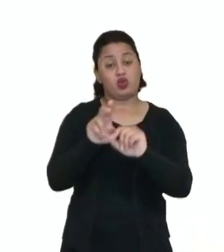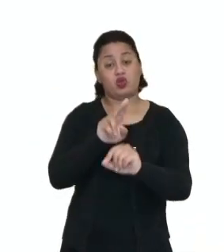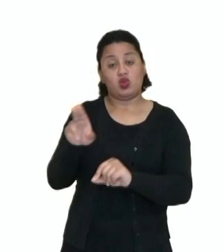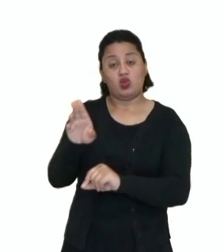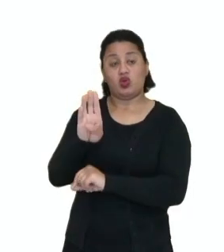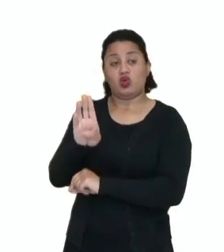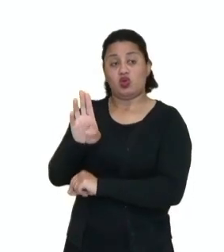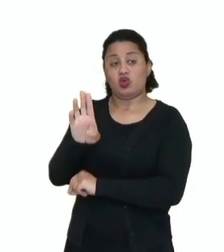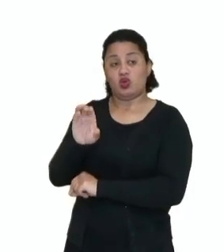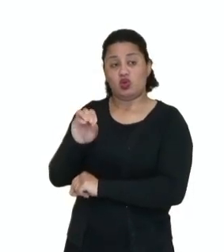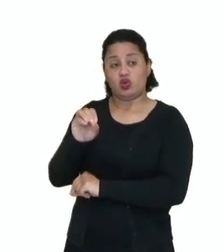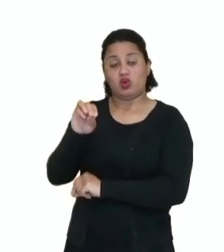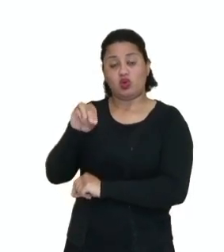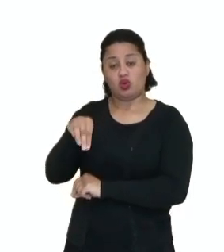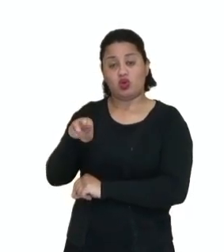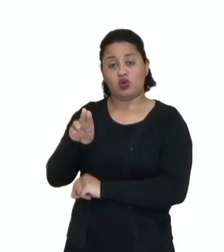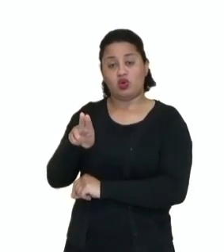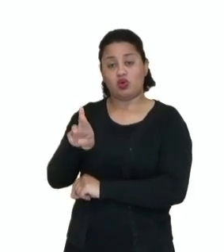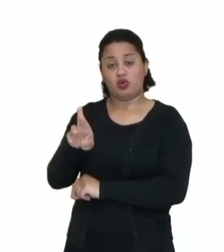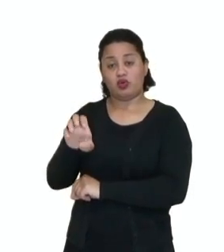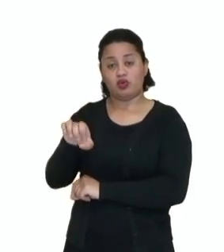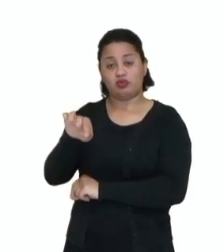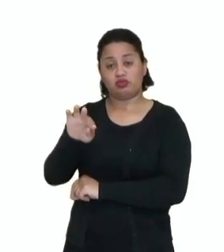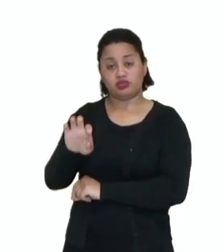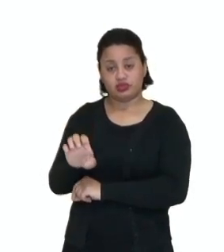processo de comburente. Então,